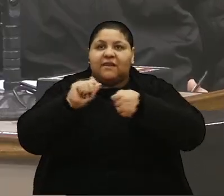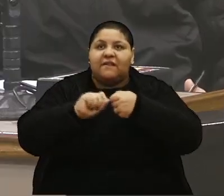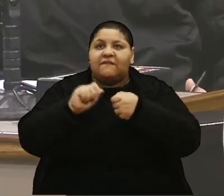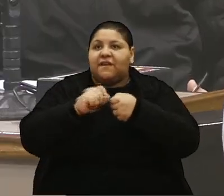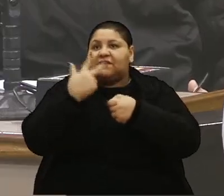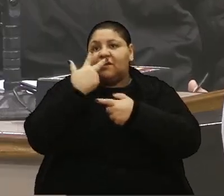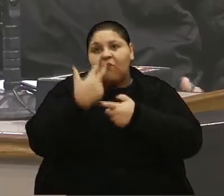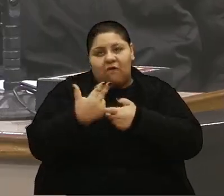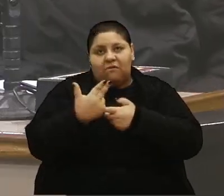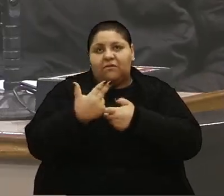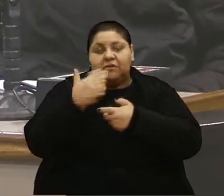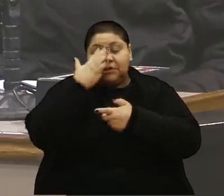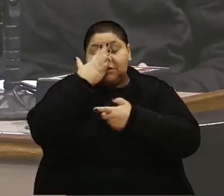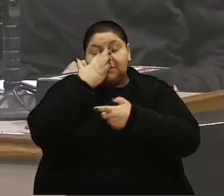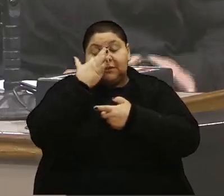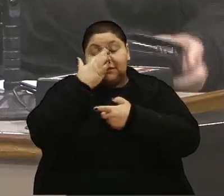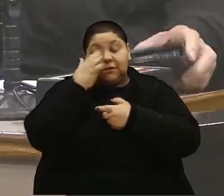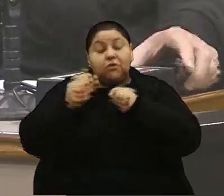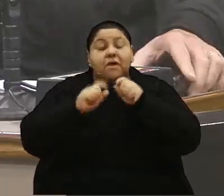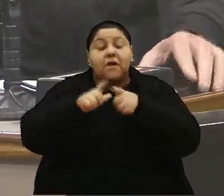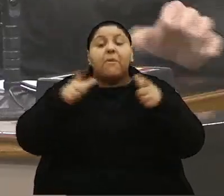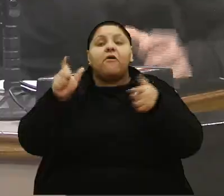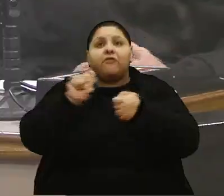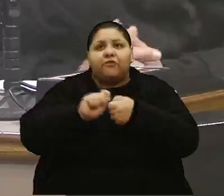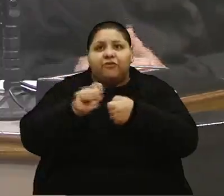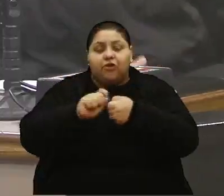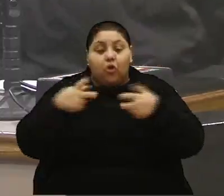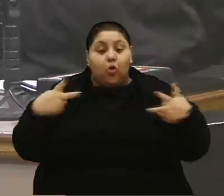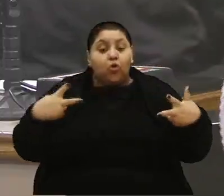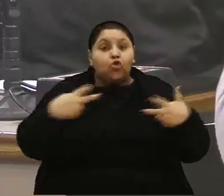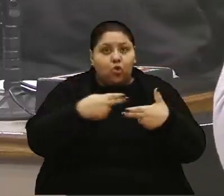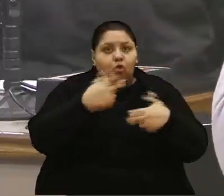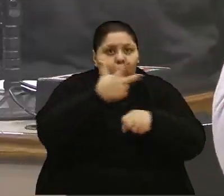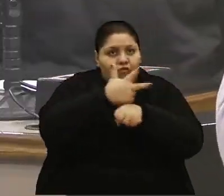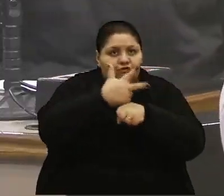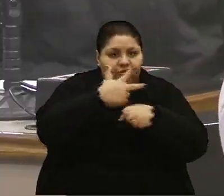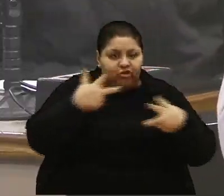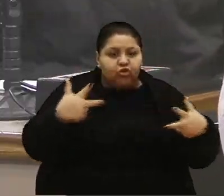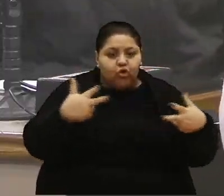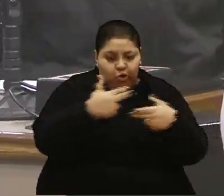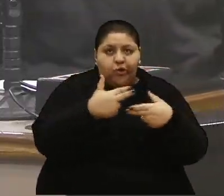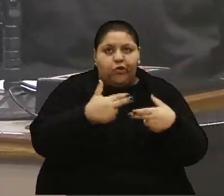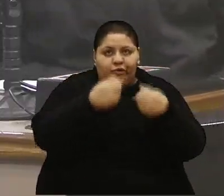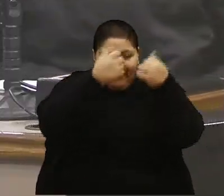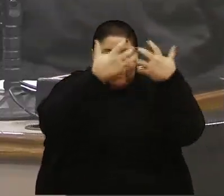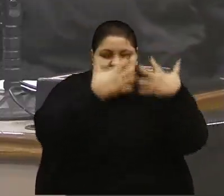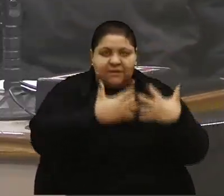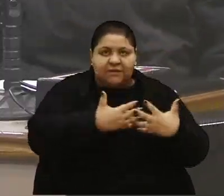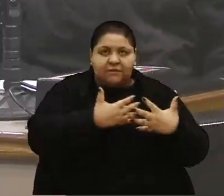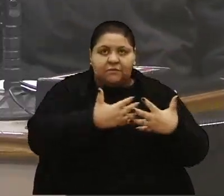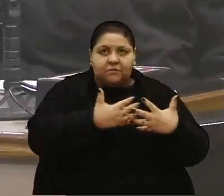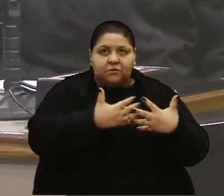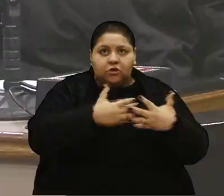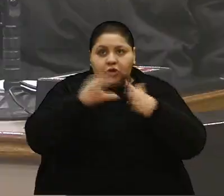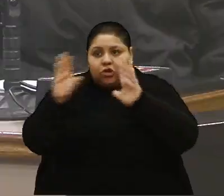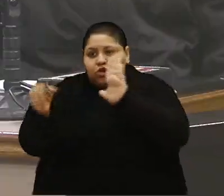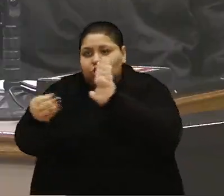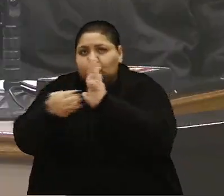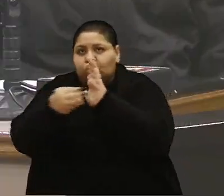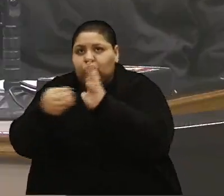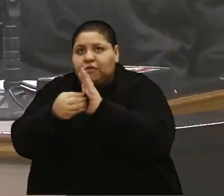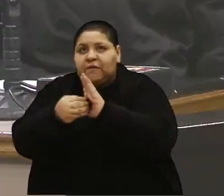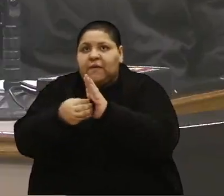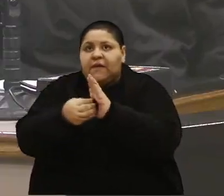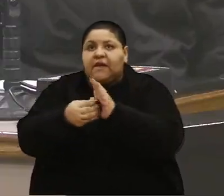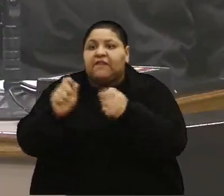imitação. Só que o que a maioria fez? Cortou essa parte da explicação dele e só colocou a parte da